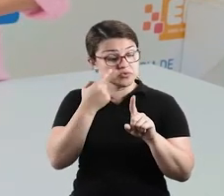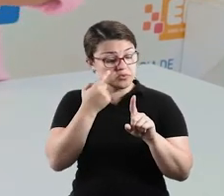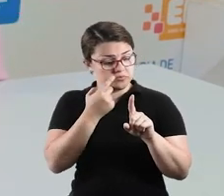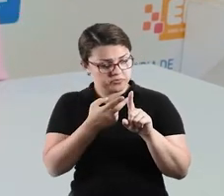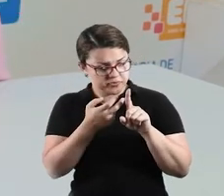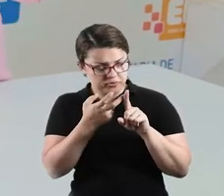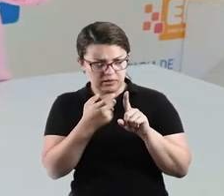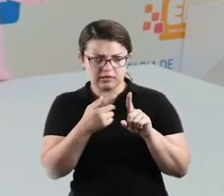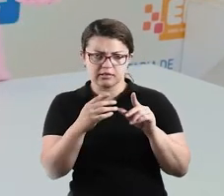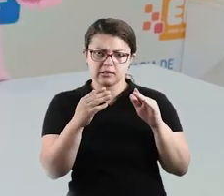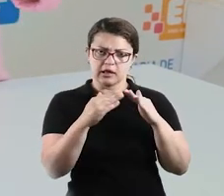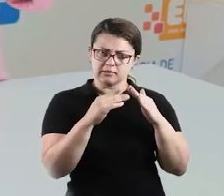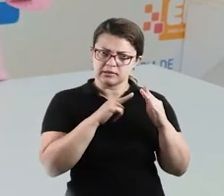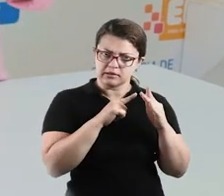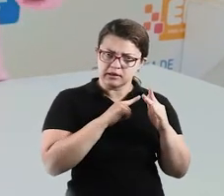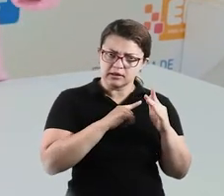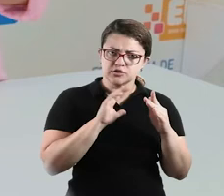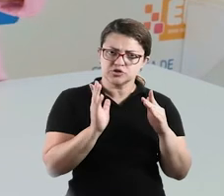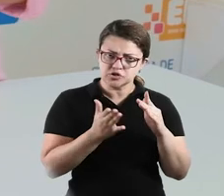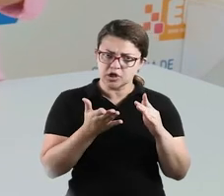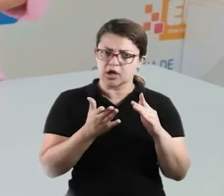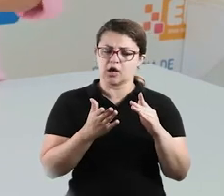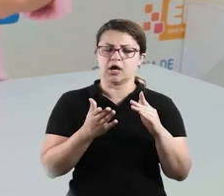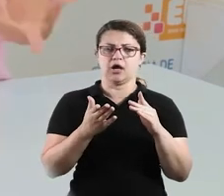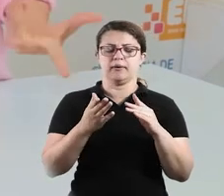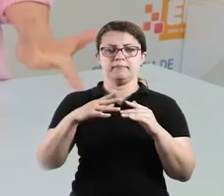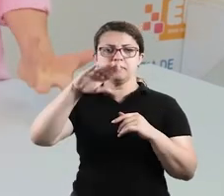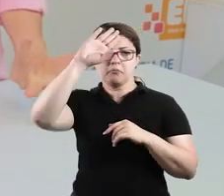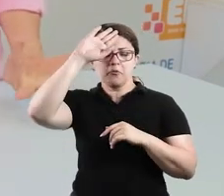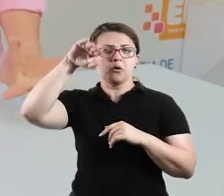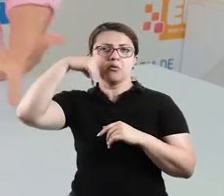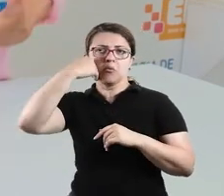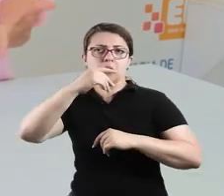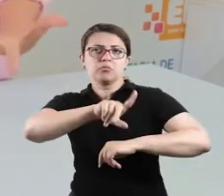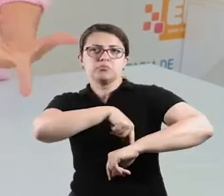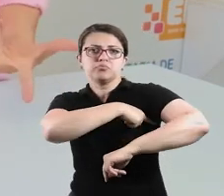casa? Já foi medida a sua febre, a sua temperatura para saber